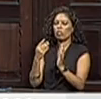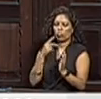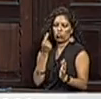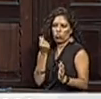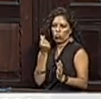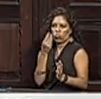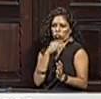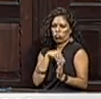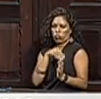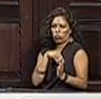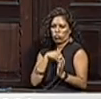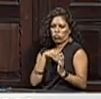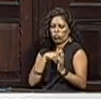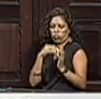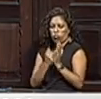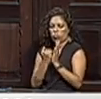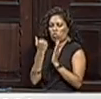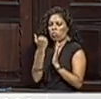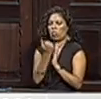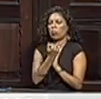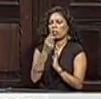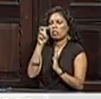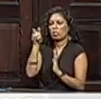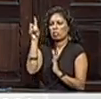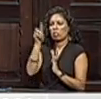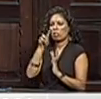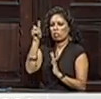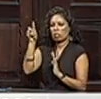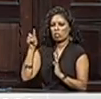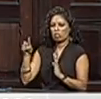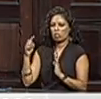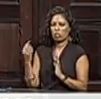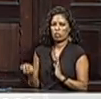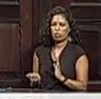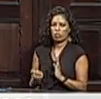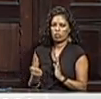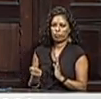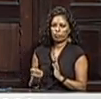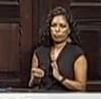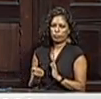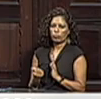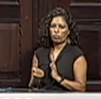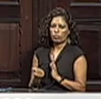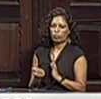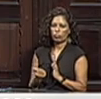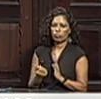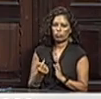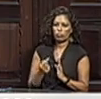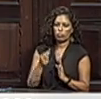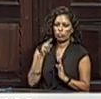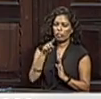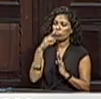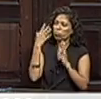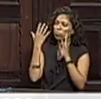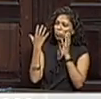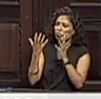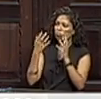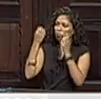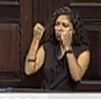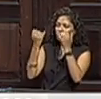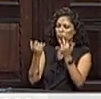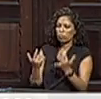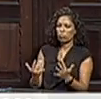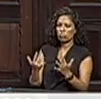trabalhador é chamado a pagar a conta. Nós tivemos a reunião no Colégio de Líderes, e eu quero lembrar aqui os senhores